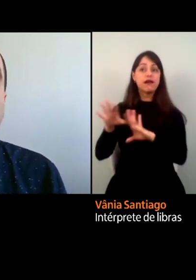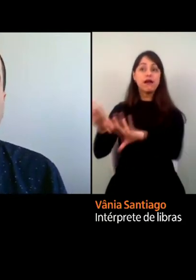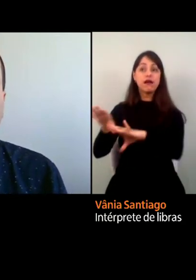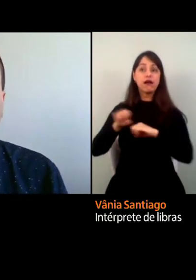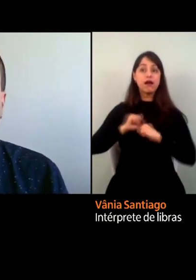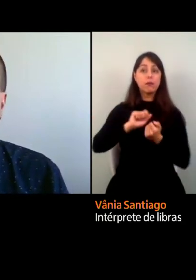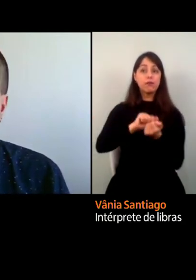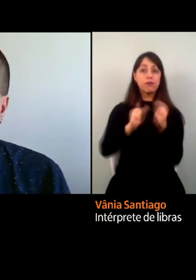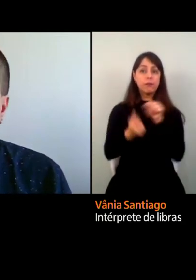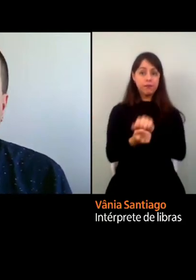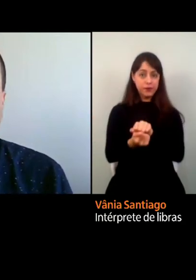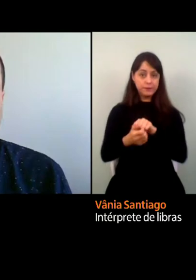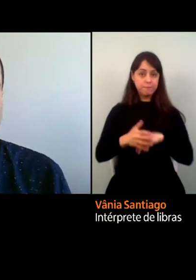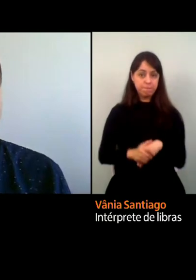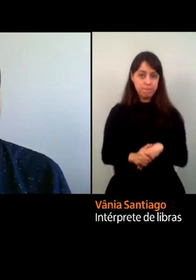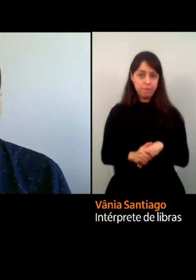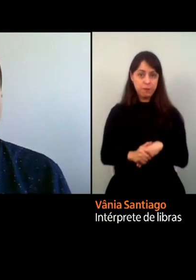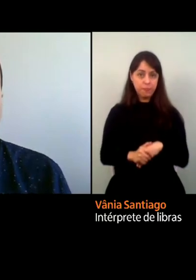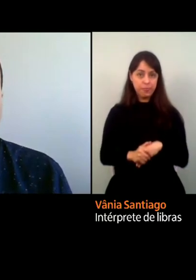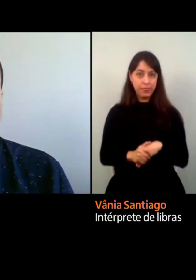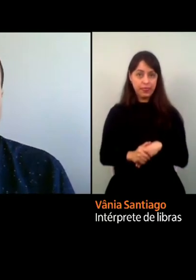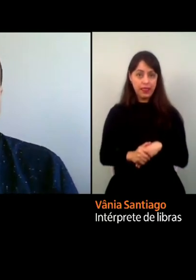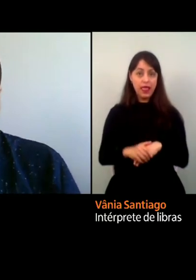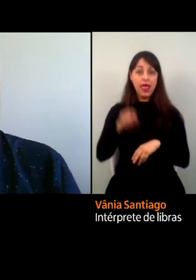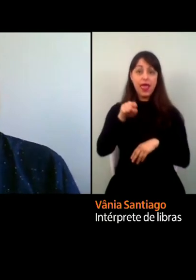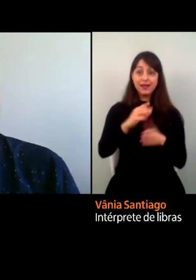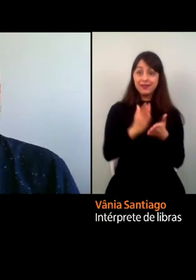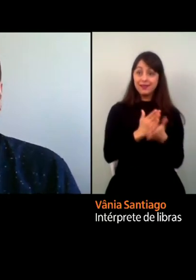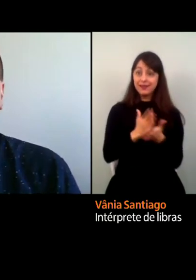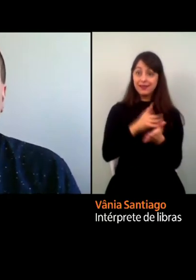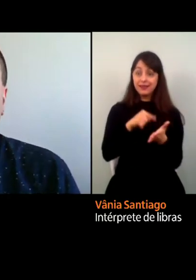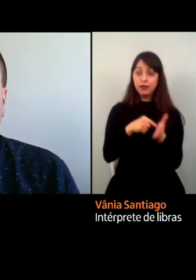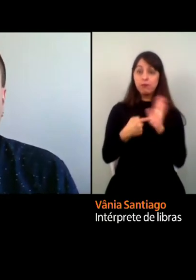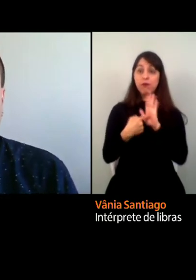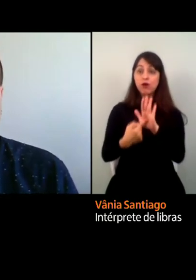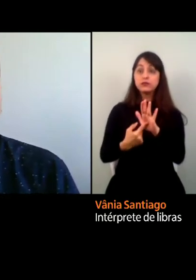nesse ensaio, Por Uma Meta-História do Filme,